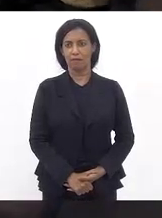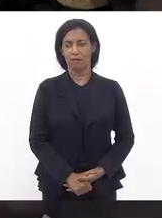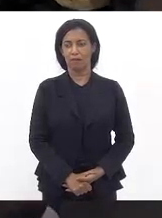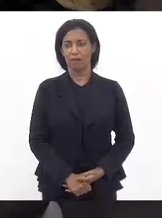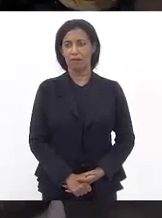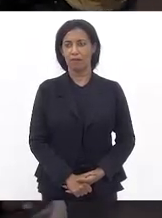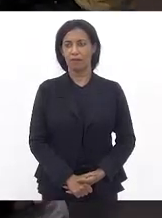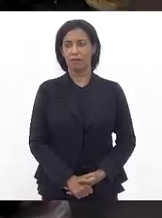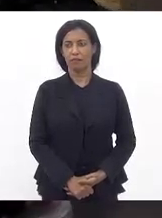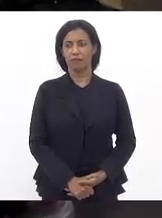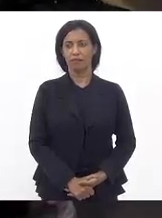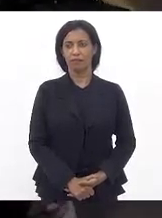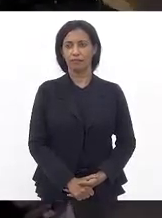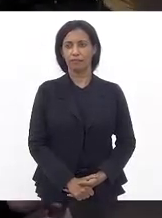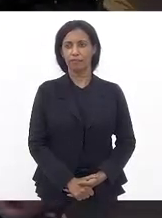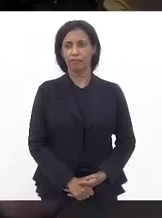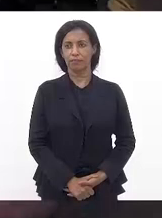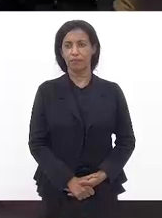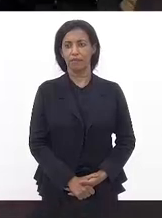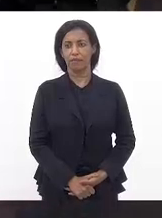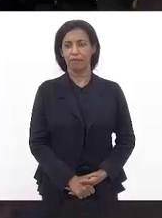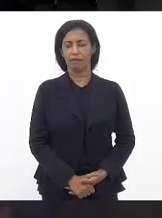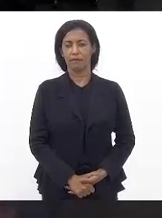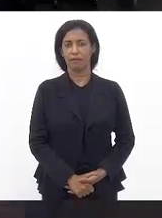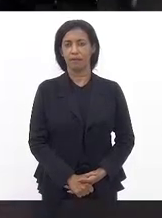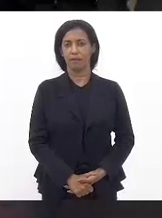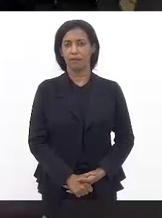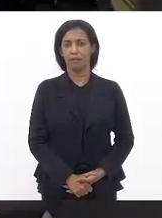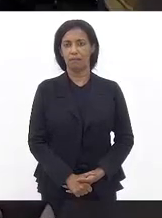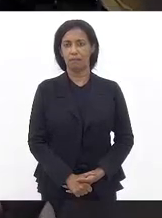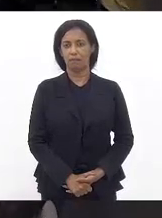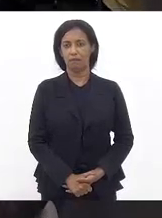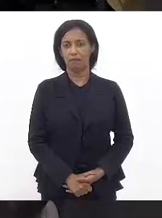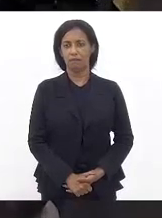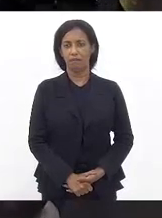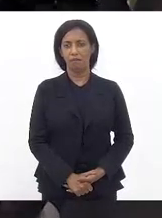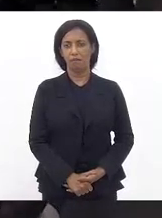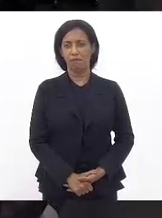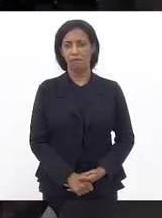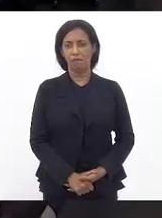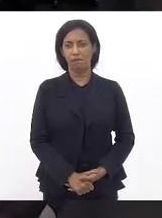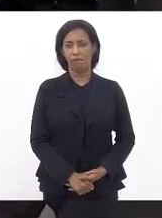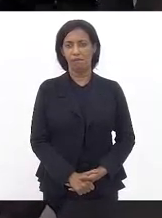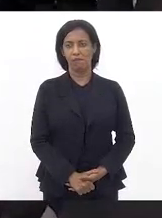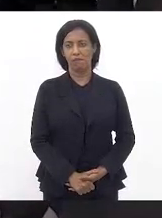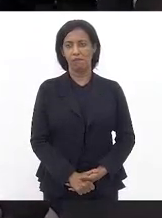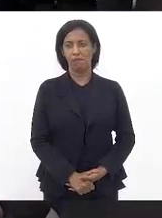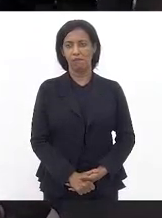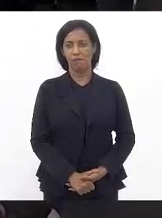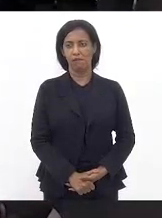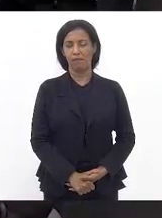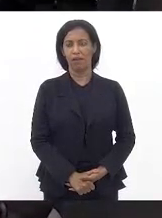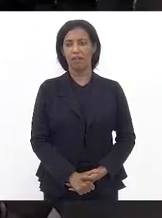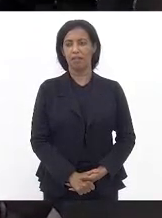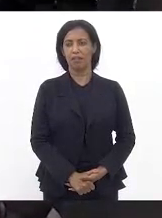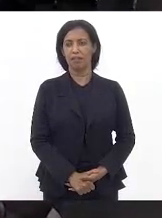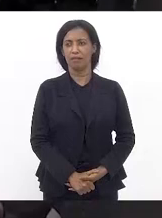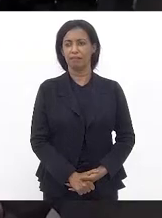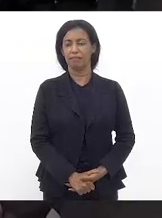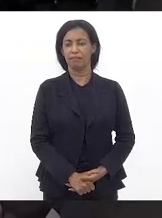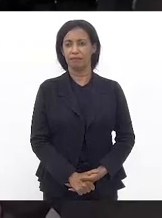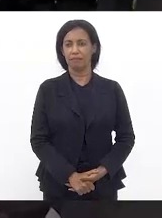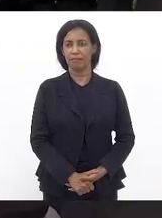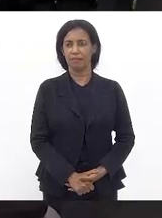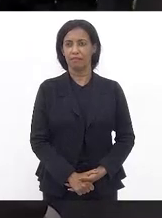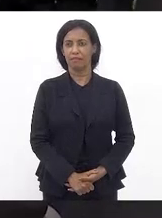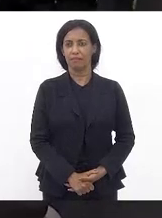Carneiro que eu já ia pedir para ele concluir Mas aí todo mundo quer dizer o que eu o que eu devo fazer aí fica